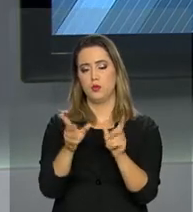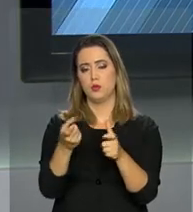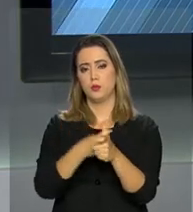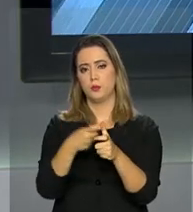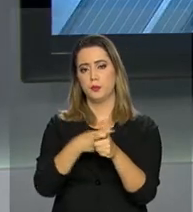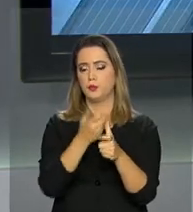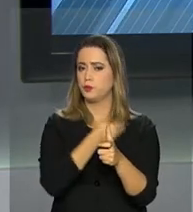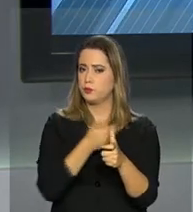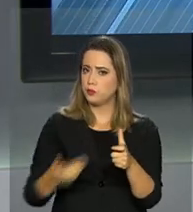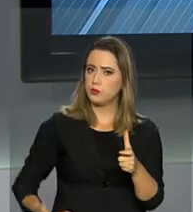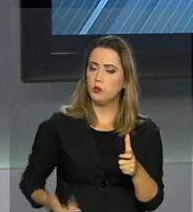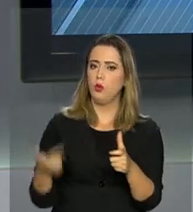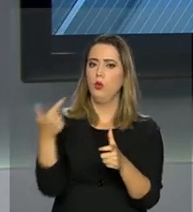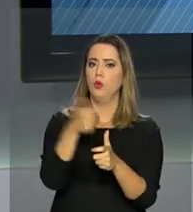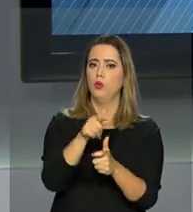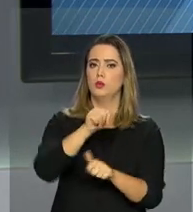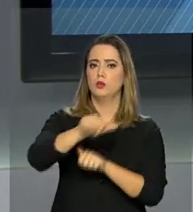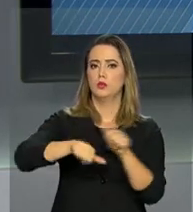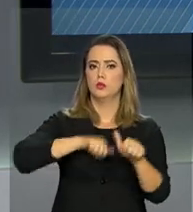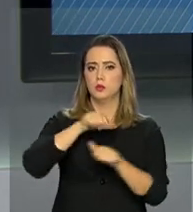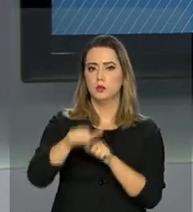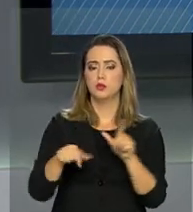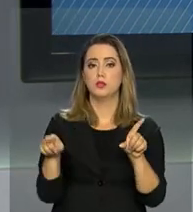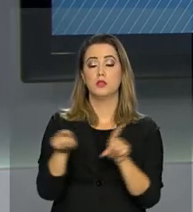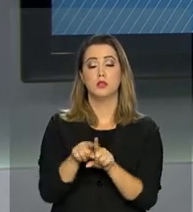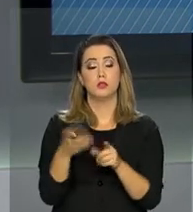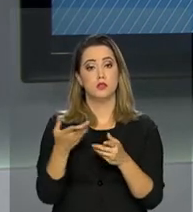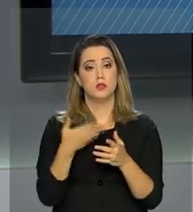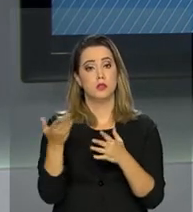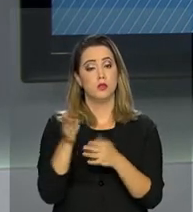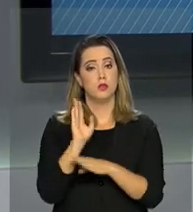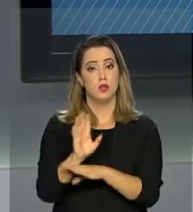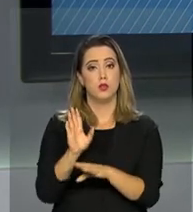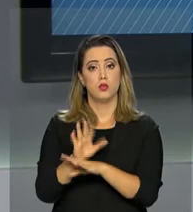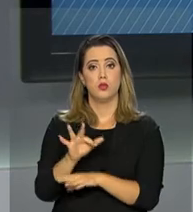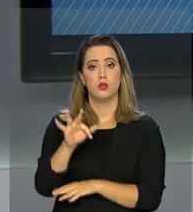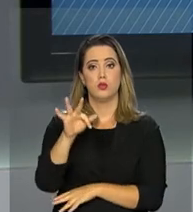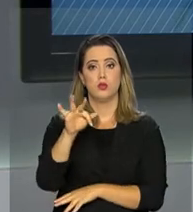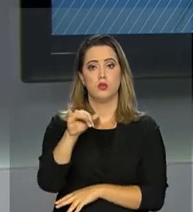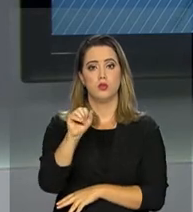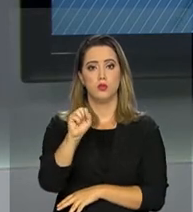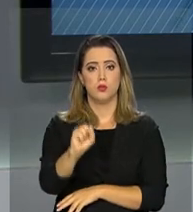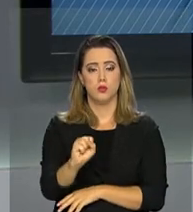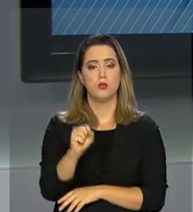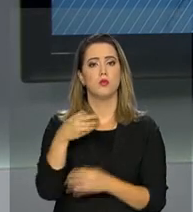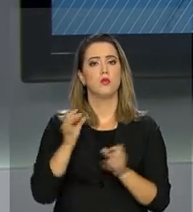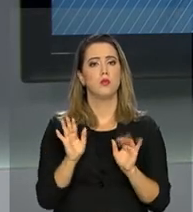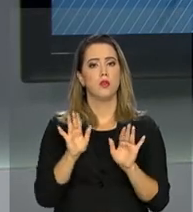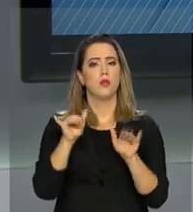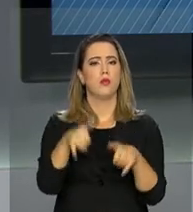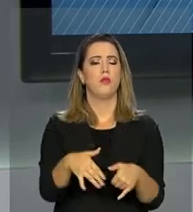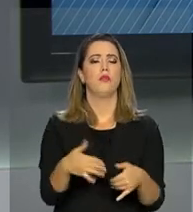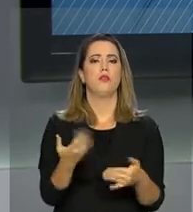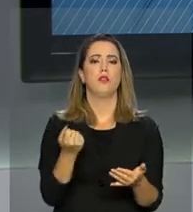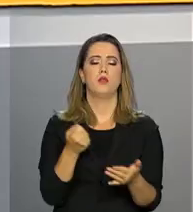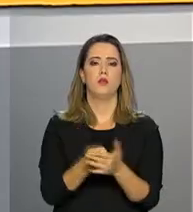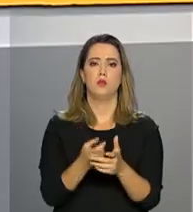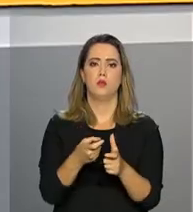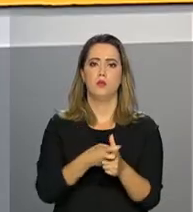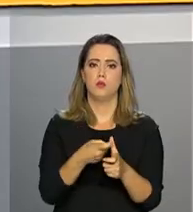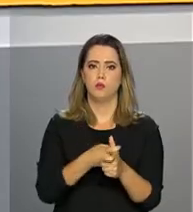mudança é a reformulação do programa de crédito estudantil fies com medidas voltadas para o fim da inadimplência